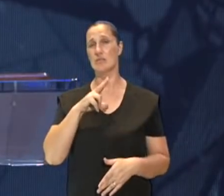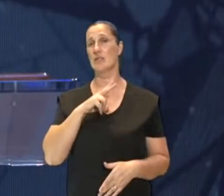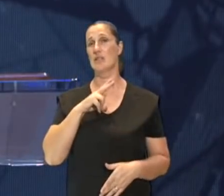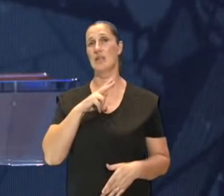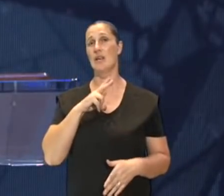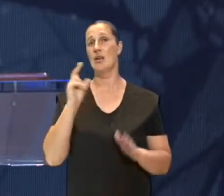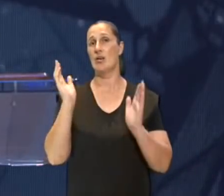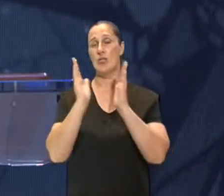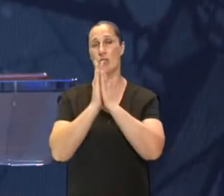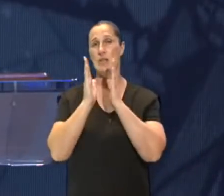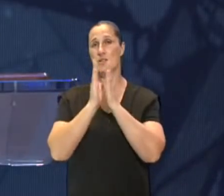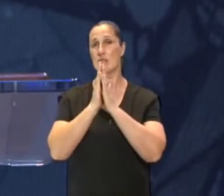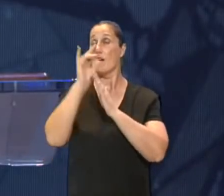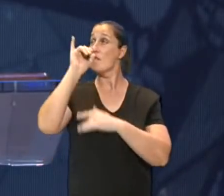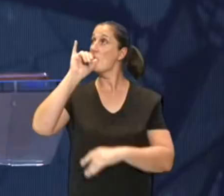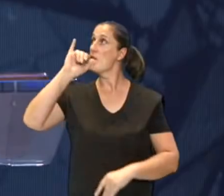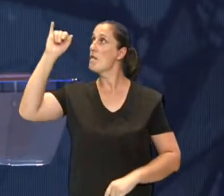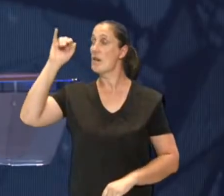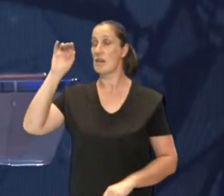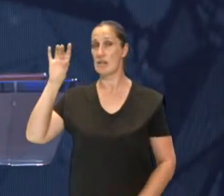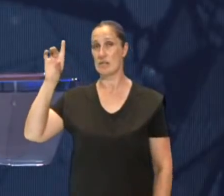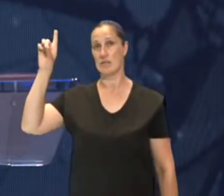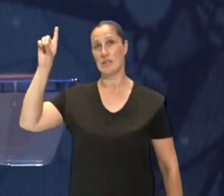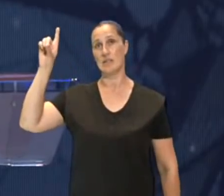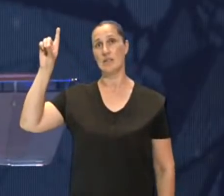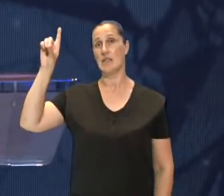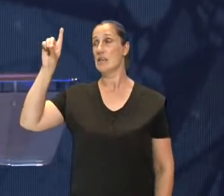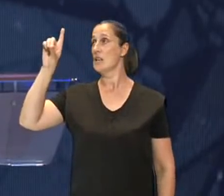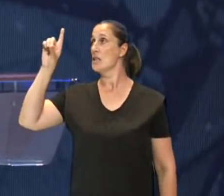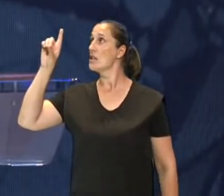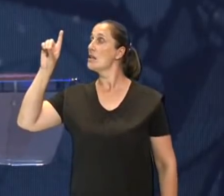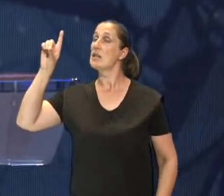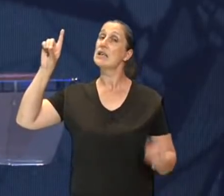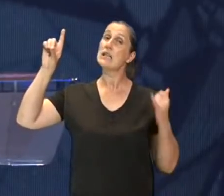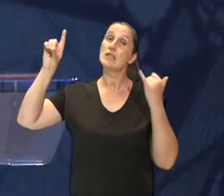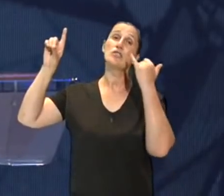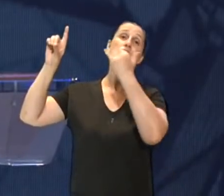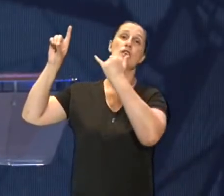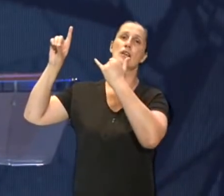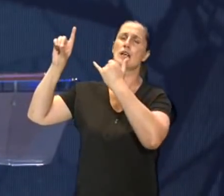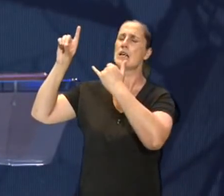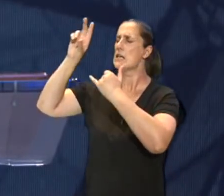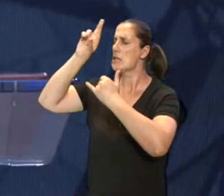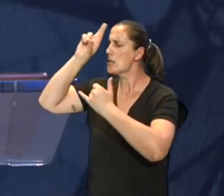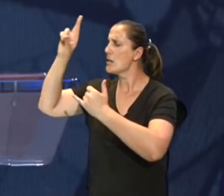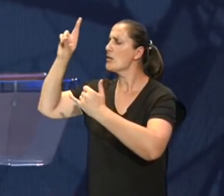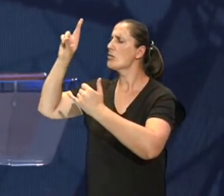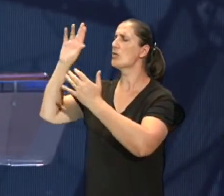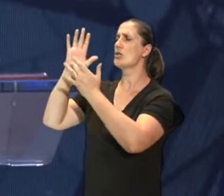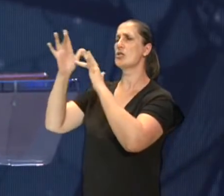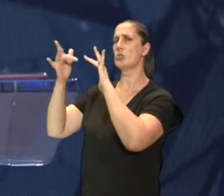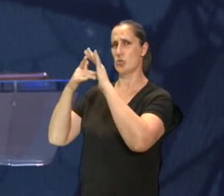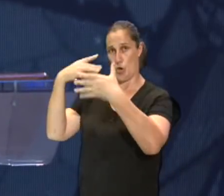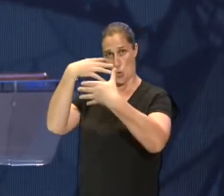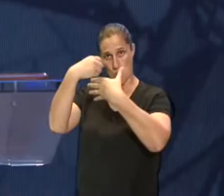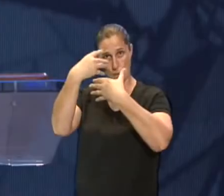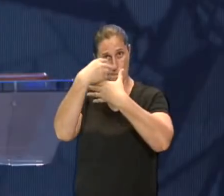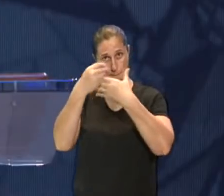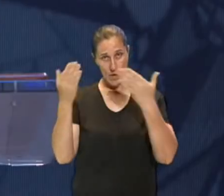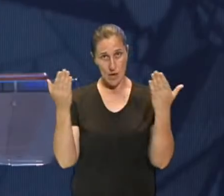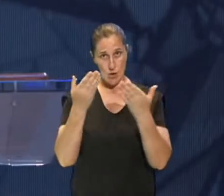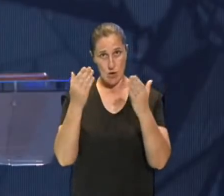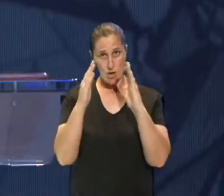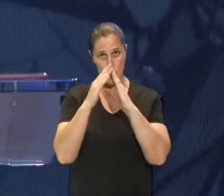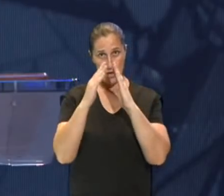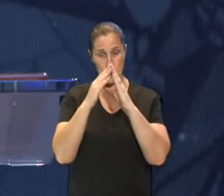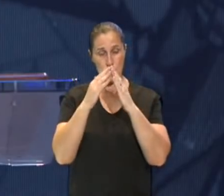de oração, fala com Deus. Diga para Ele assim: Senhor Jesus, eu hoje ouvi a